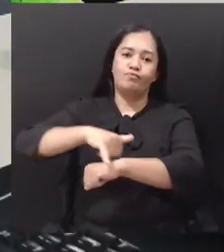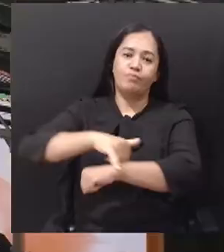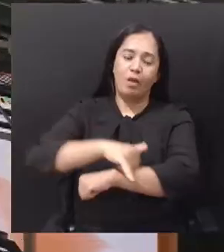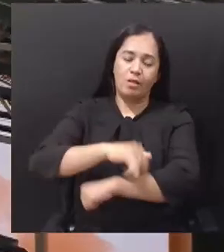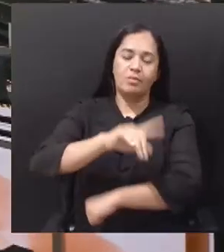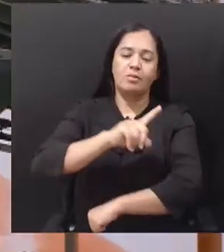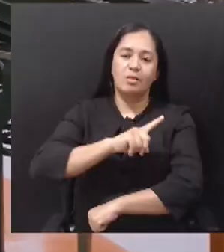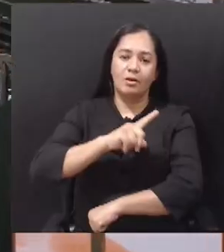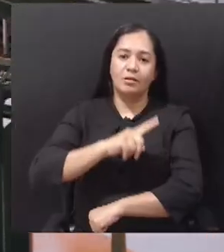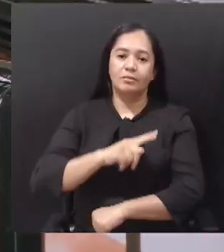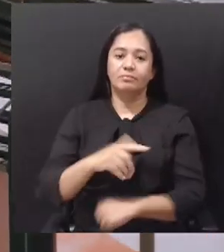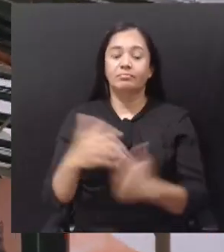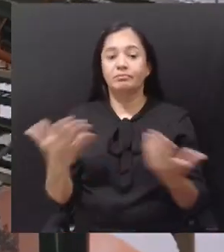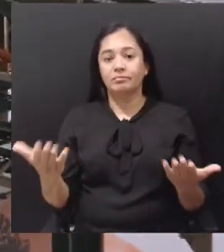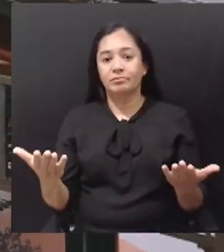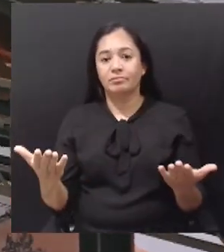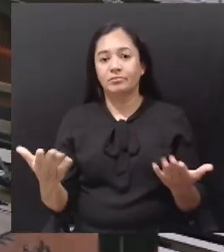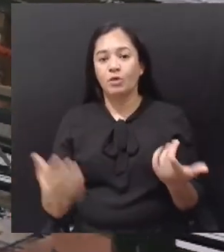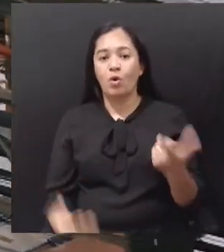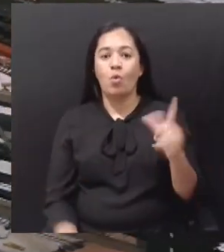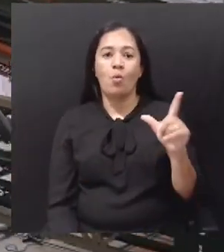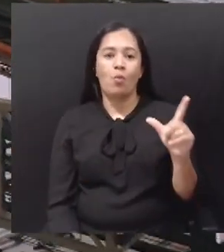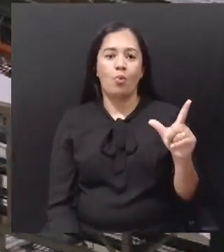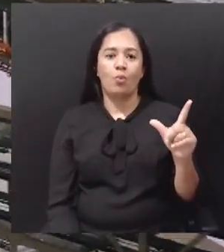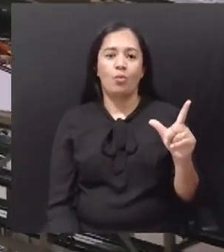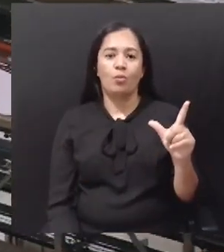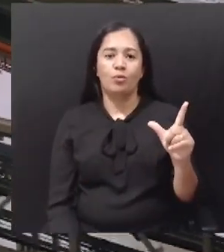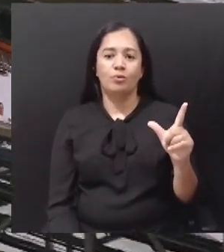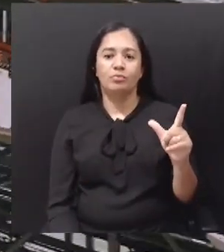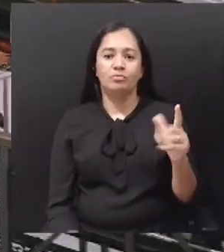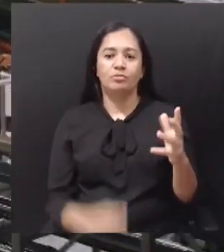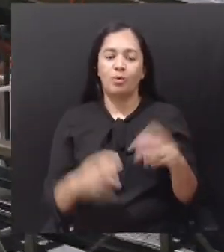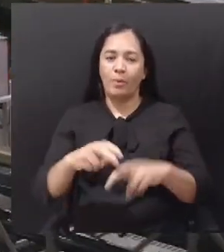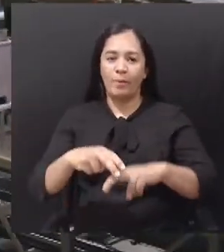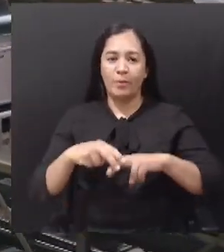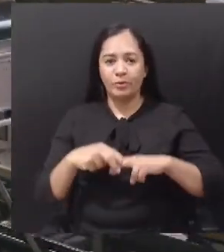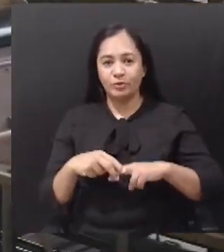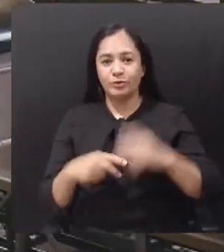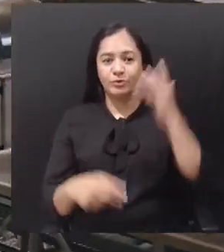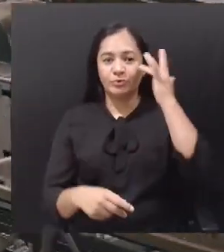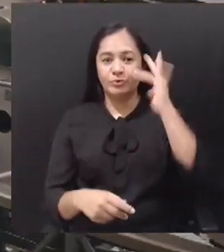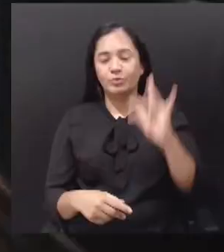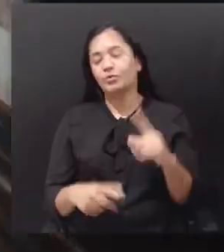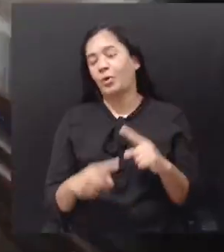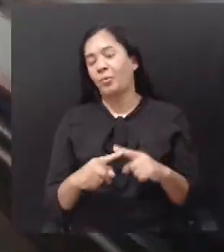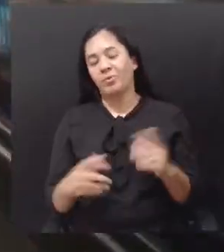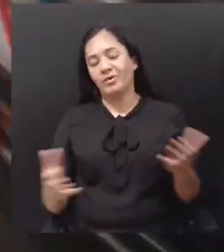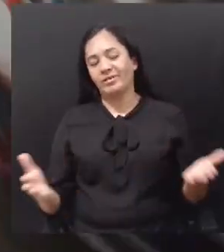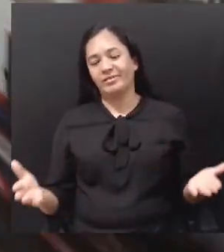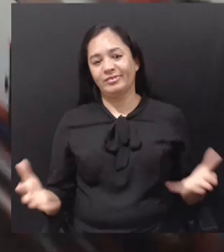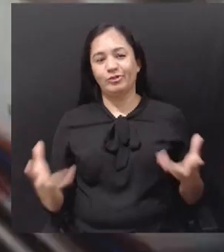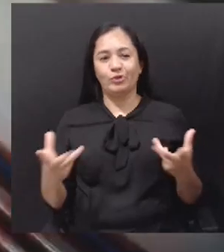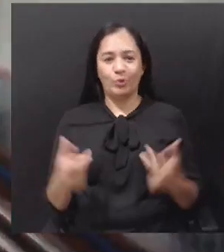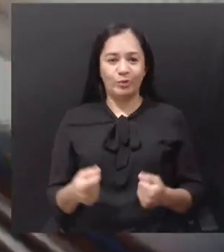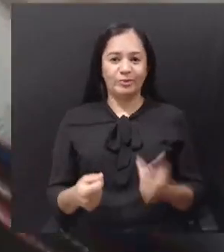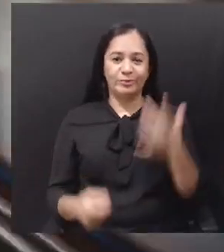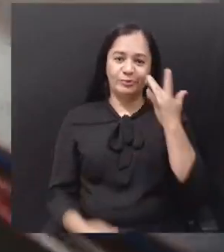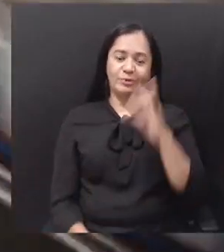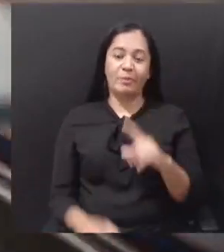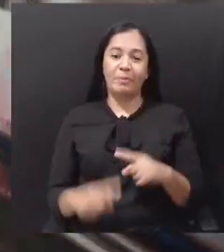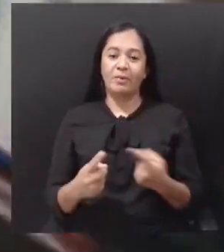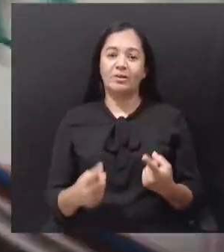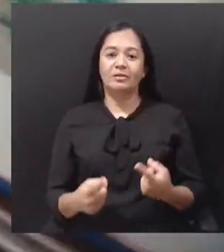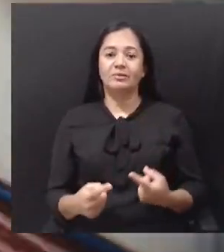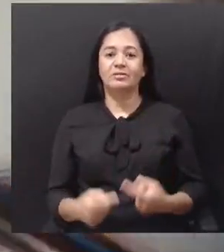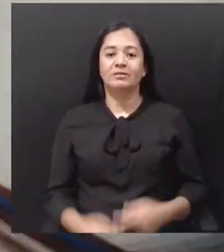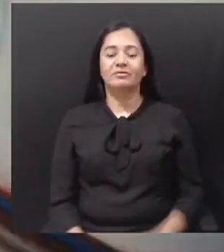Bom, aí outras razões, assim, não sei exatamente todas, mas acabou sendo